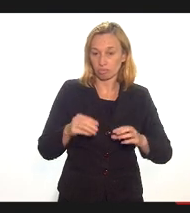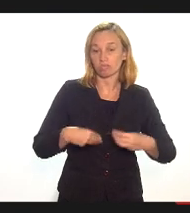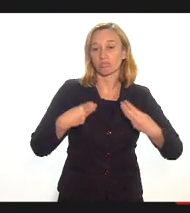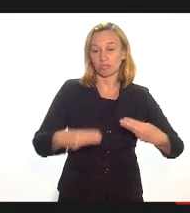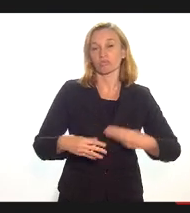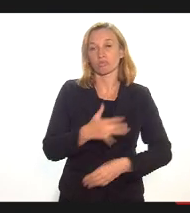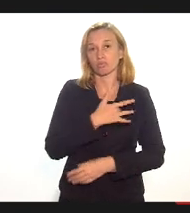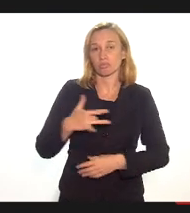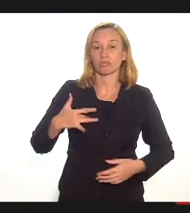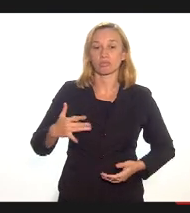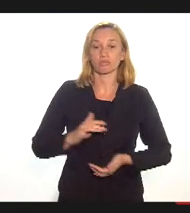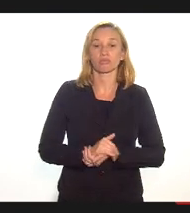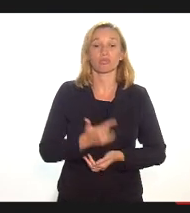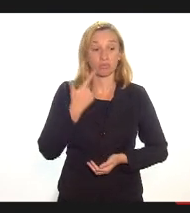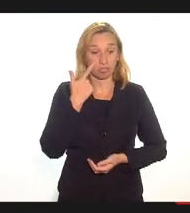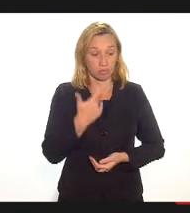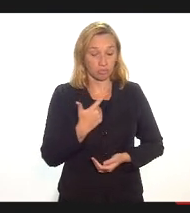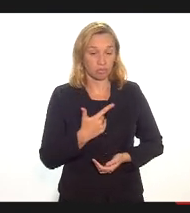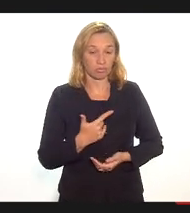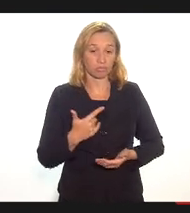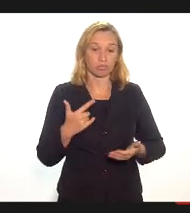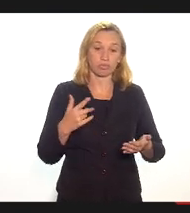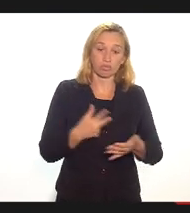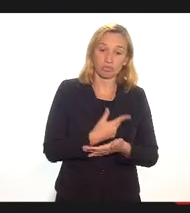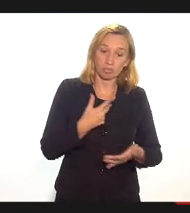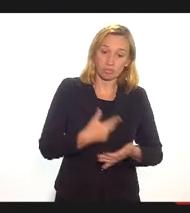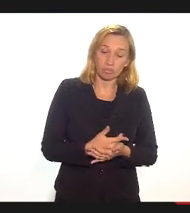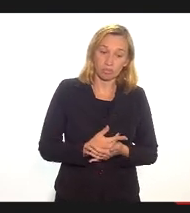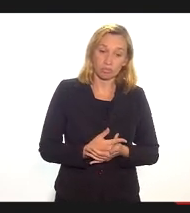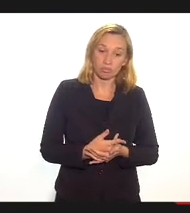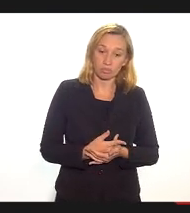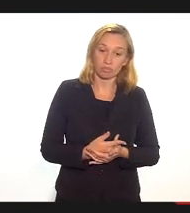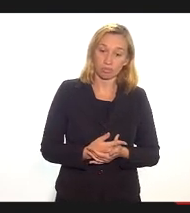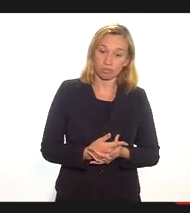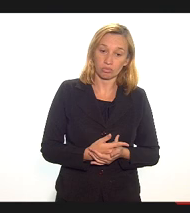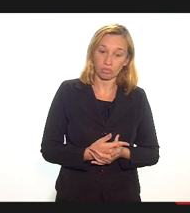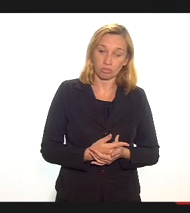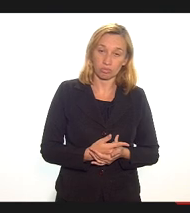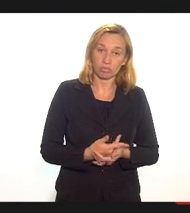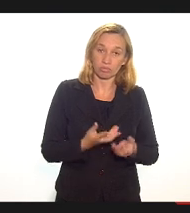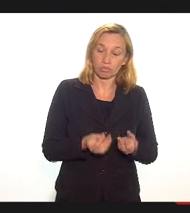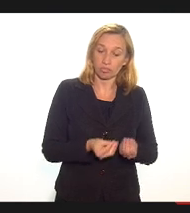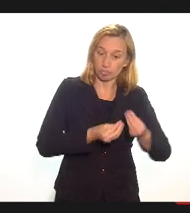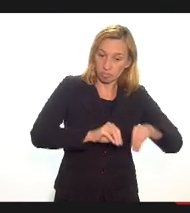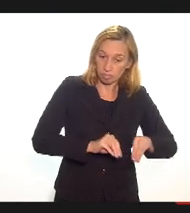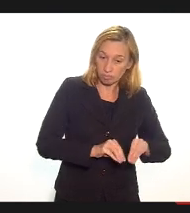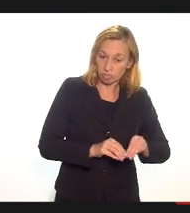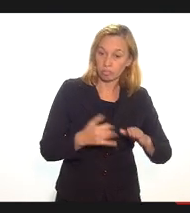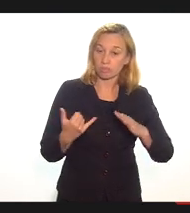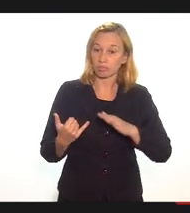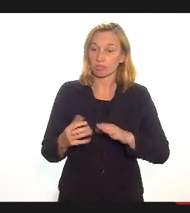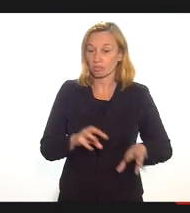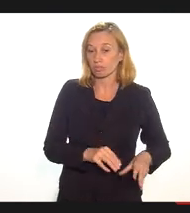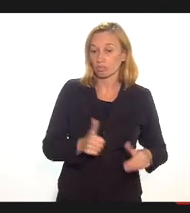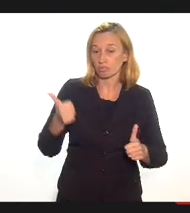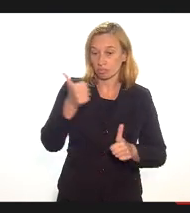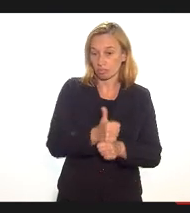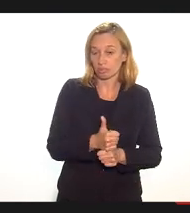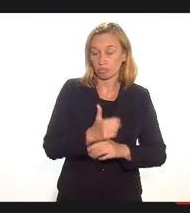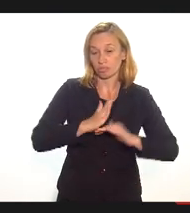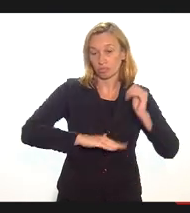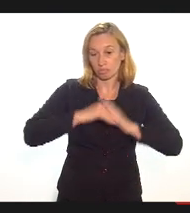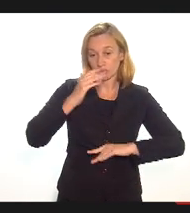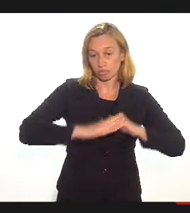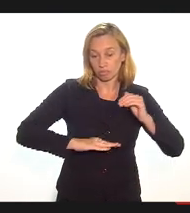da Saúde, vendo a tragédia que iria ser essa substituição desses profissionais em plena